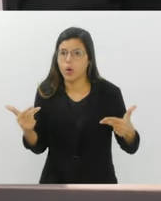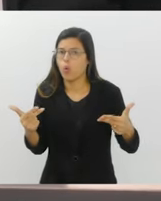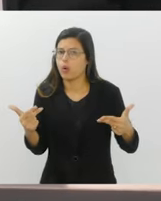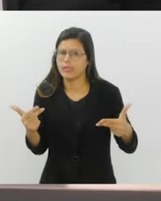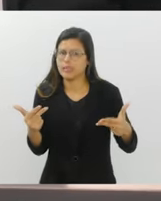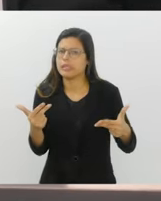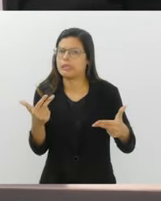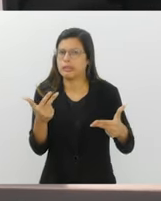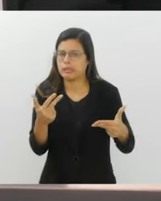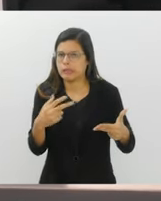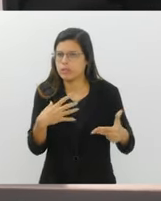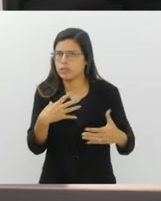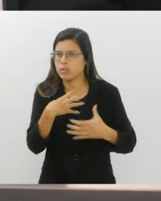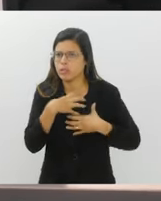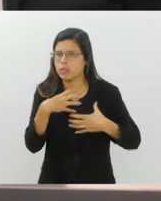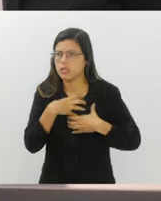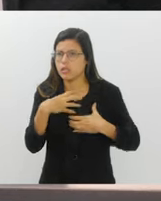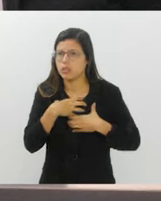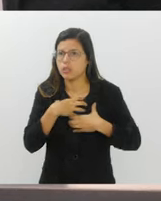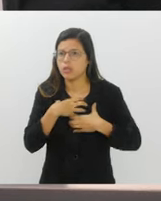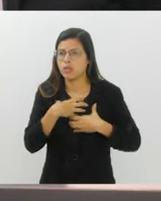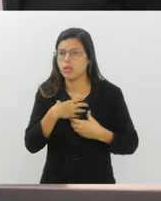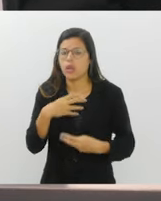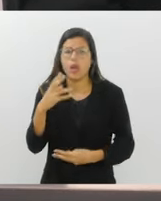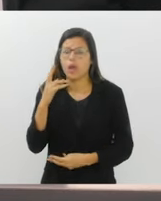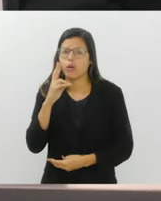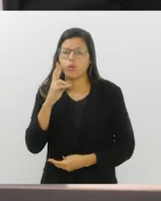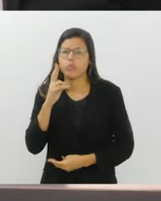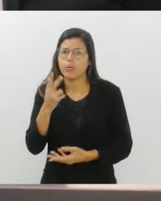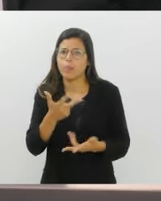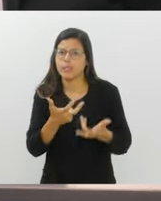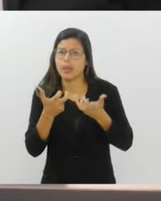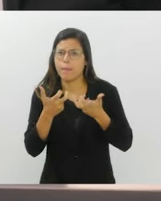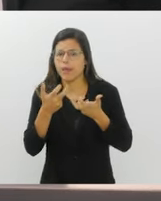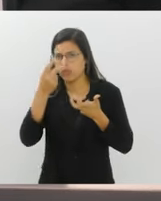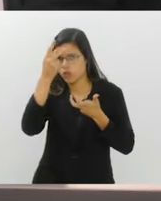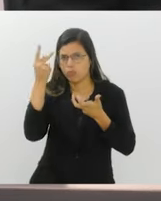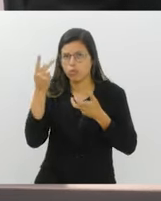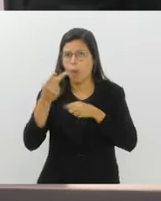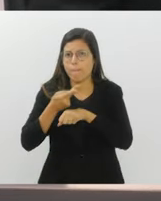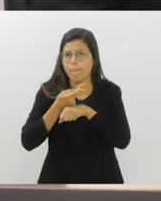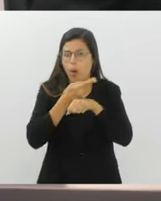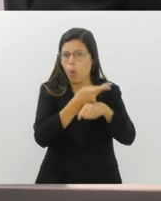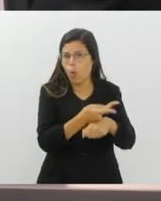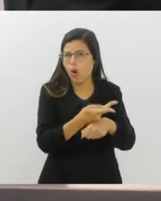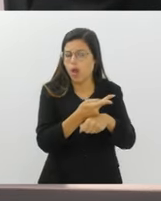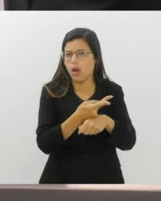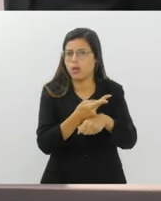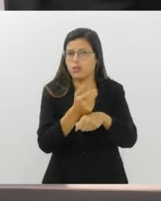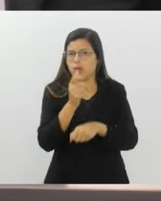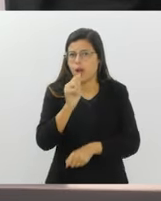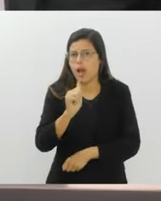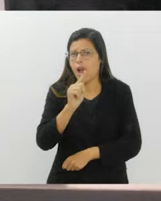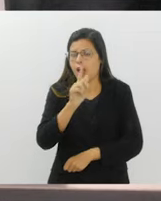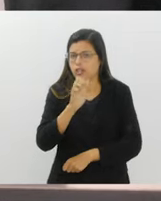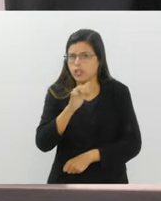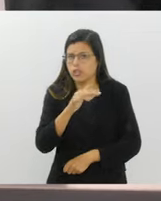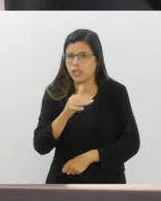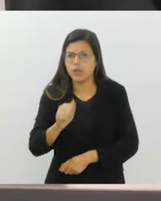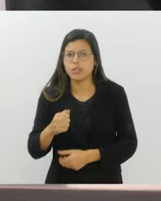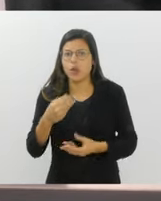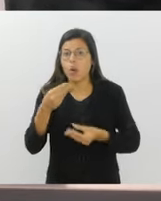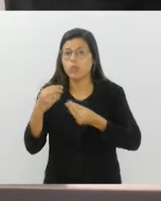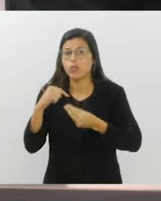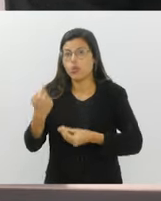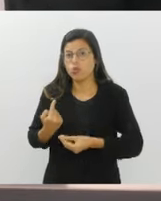falar, é que eu não estou vendo a agência ser consultada em nada. Como que nós, que somos os reguladores do contrato,